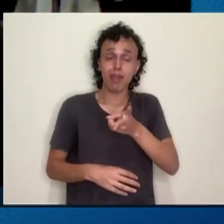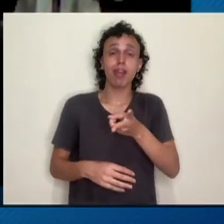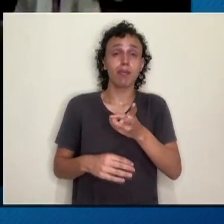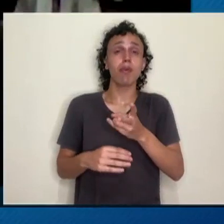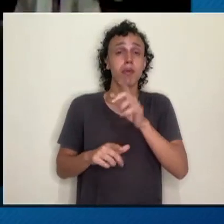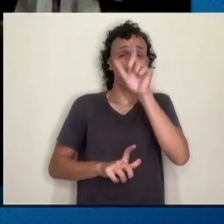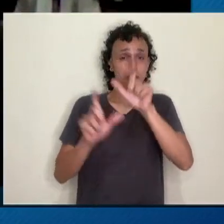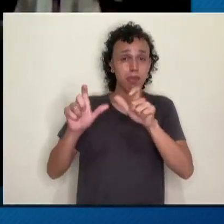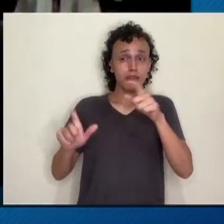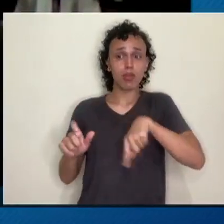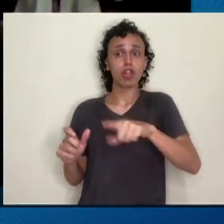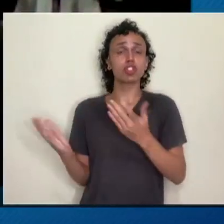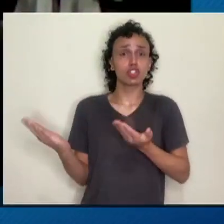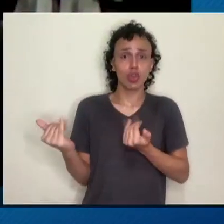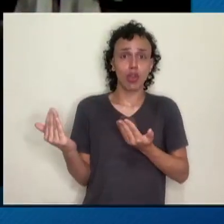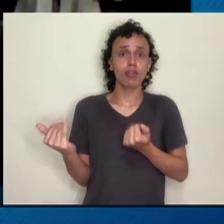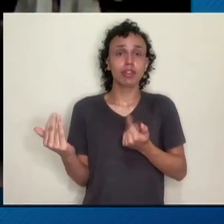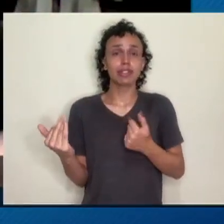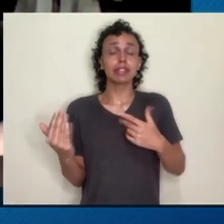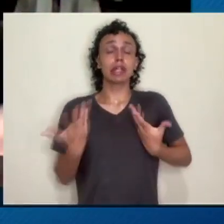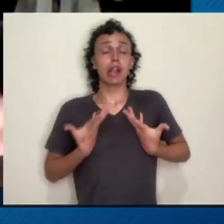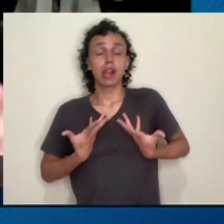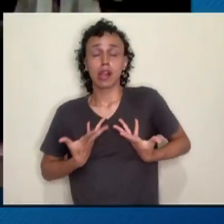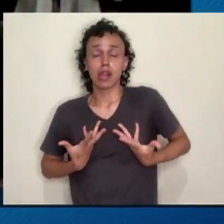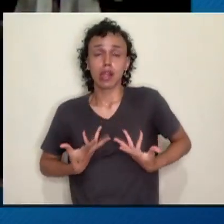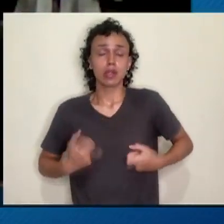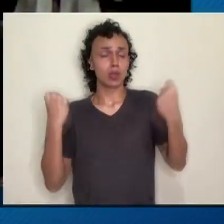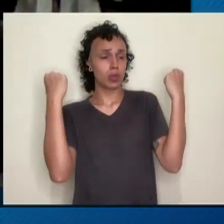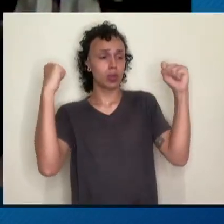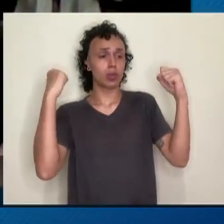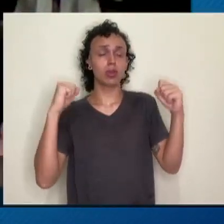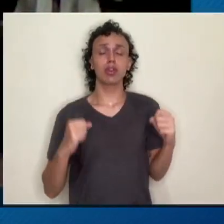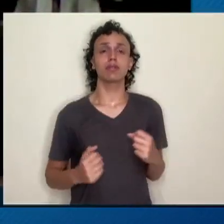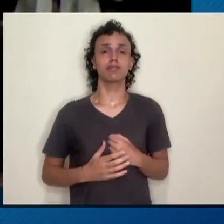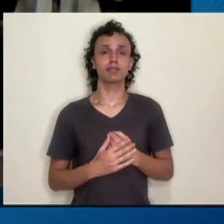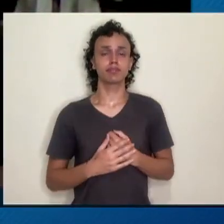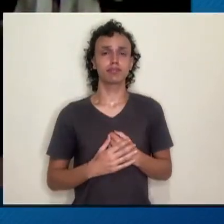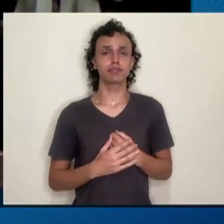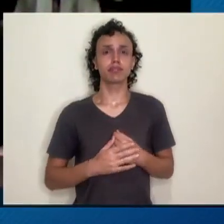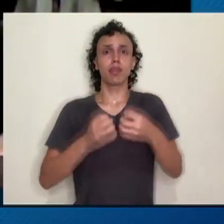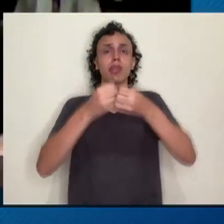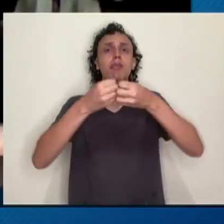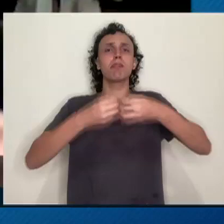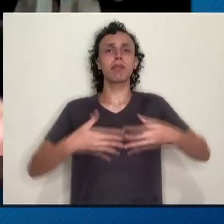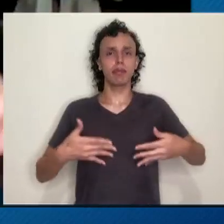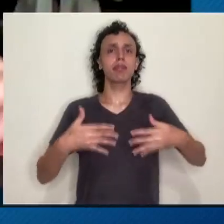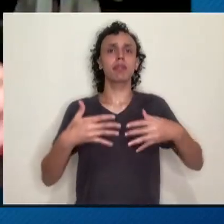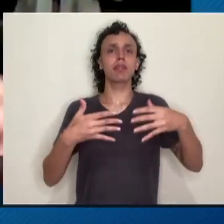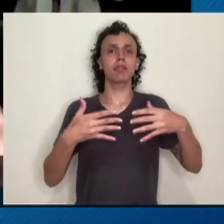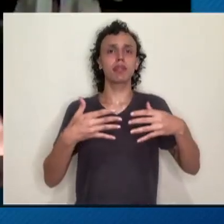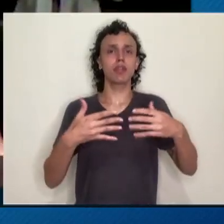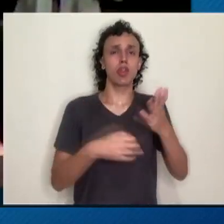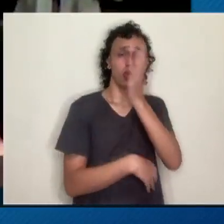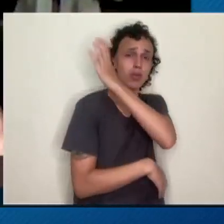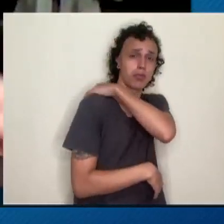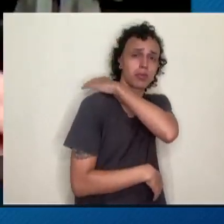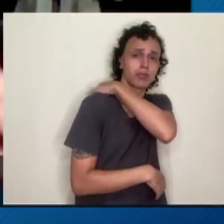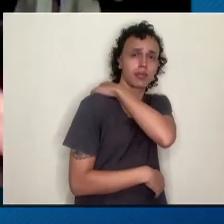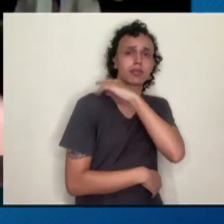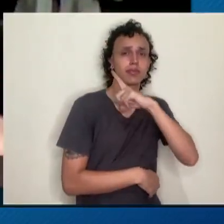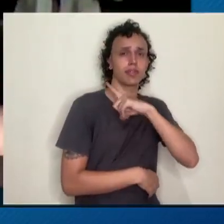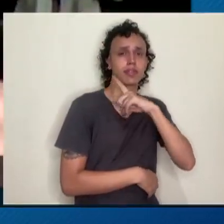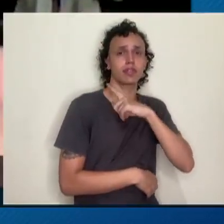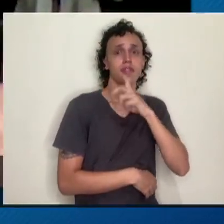jovem, o pulmão ele começa a destruição na parte baixa, e aí